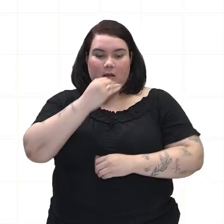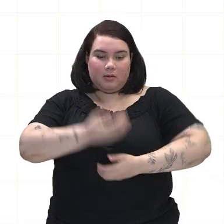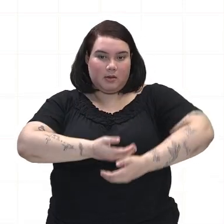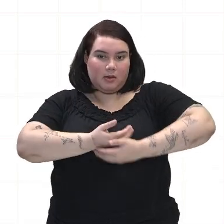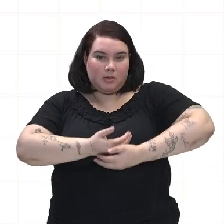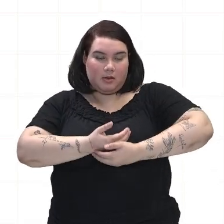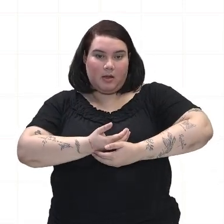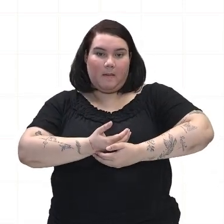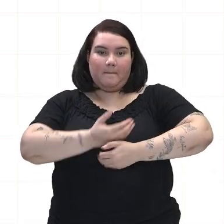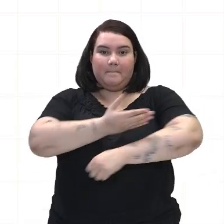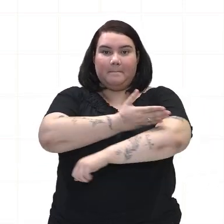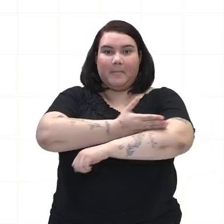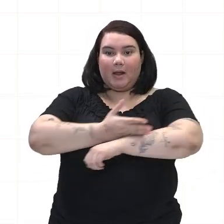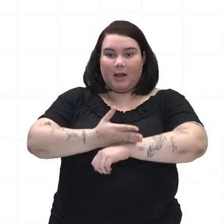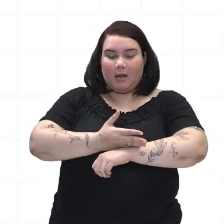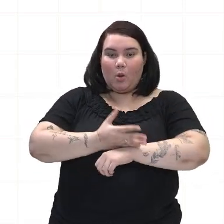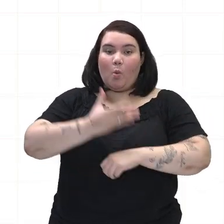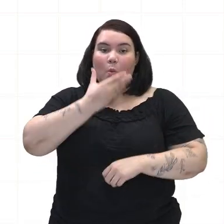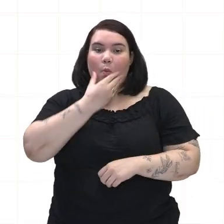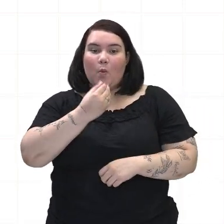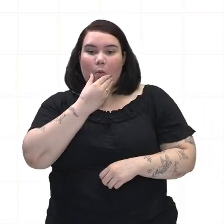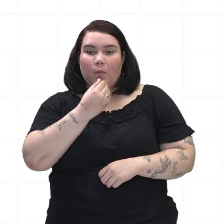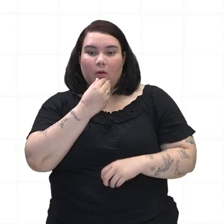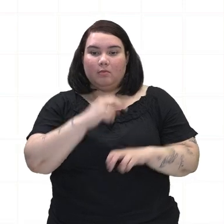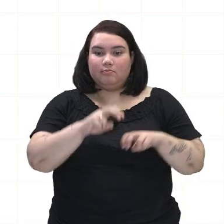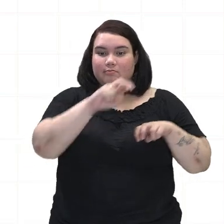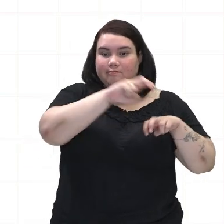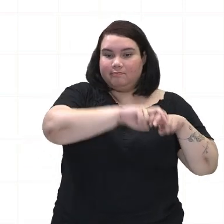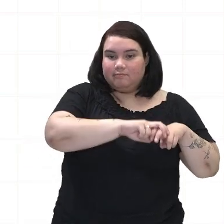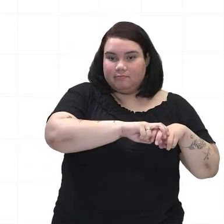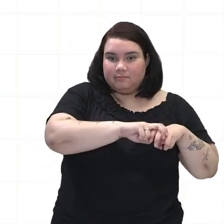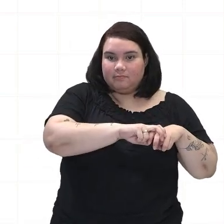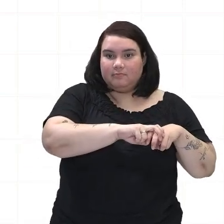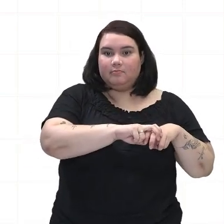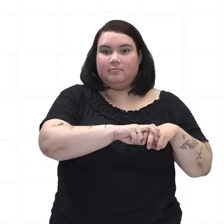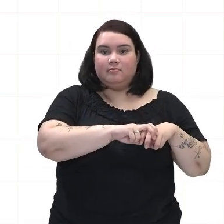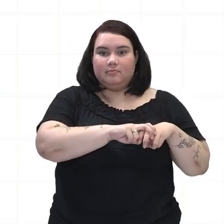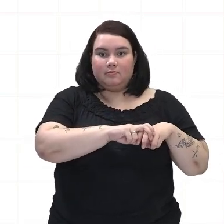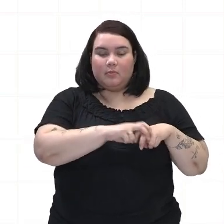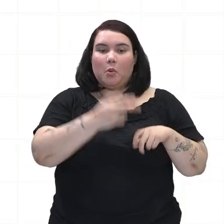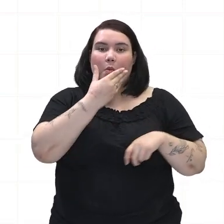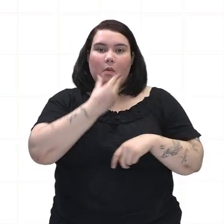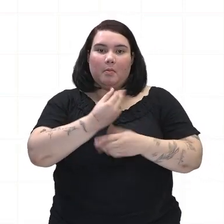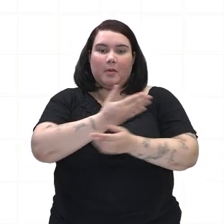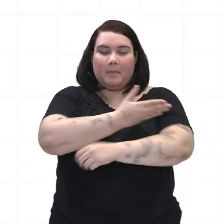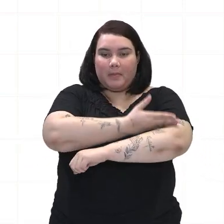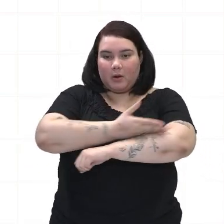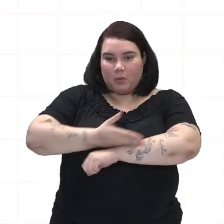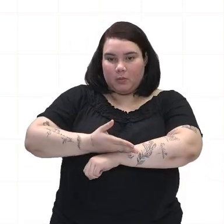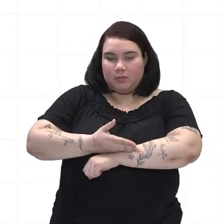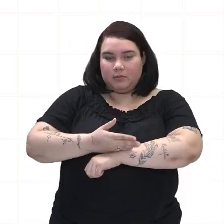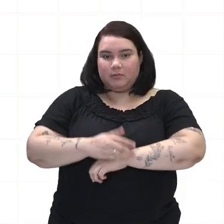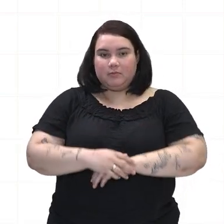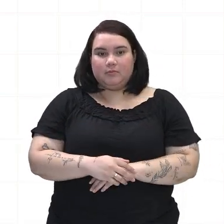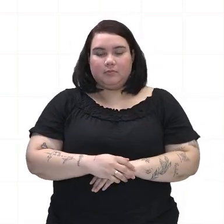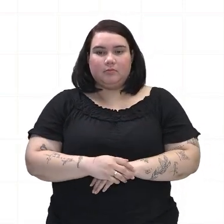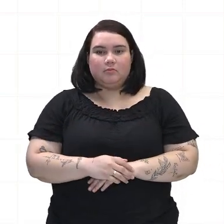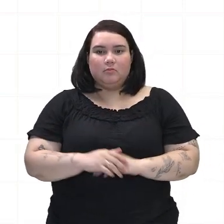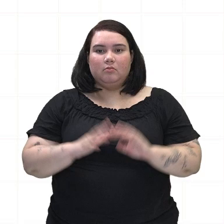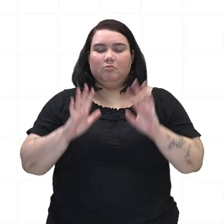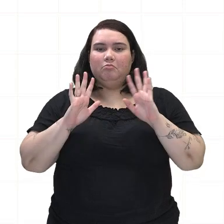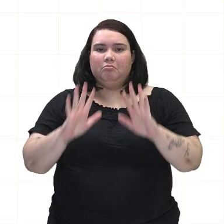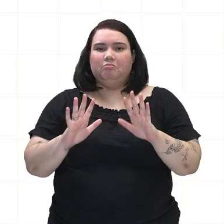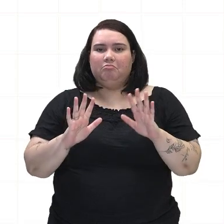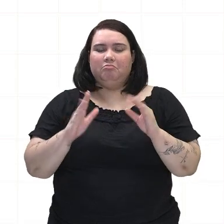é branca. E o homem que está sentado à porta, olhando, sorrindo, é um homem branco. Agora, o que tem